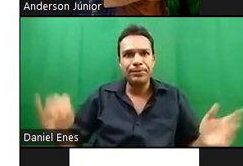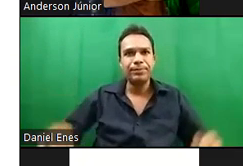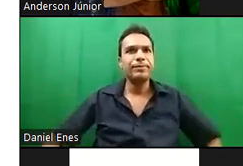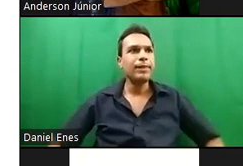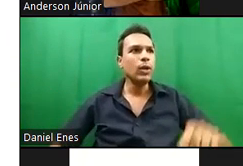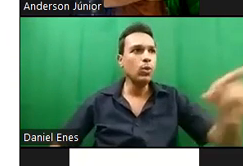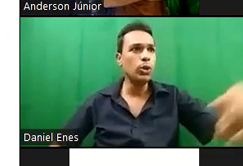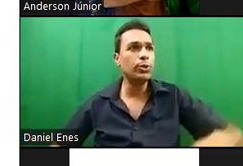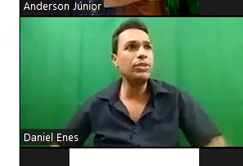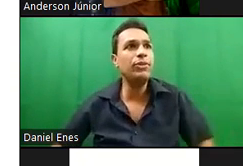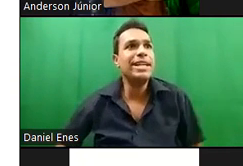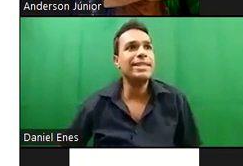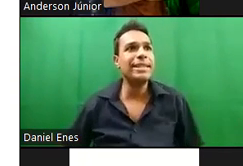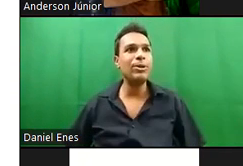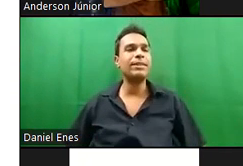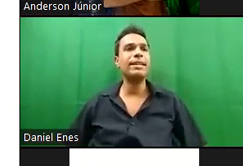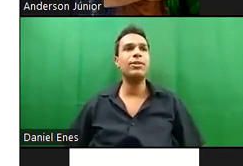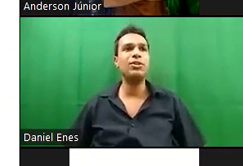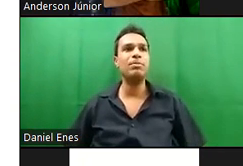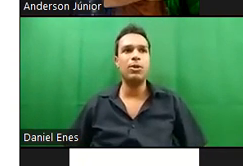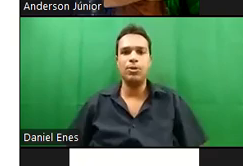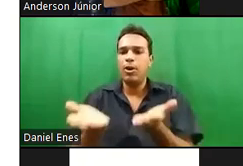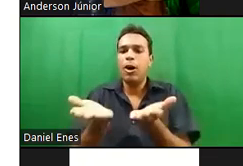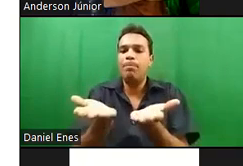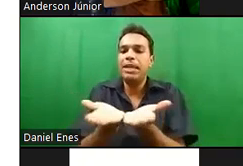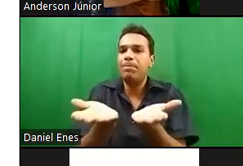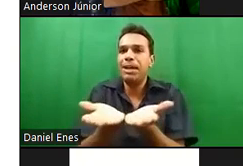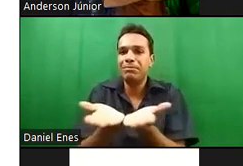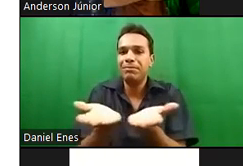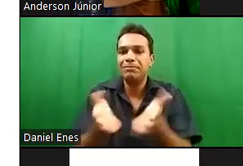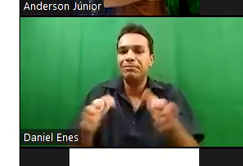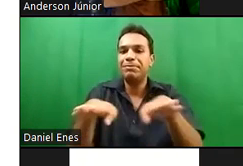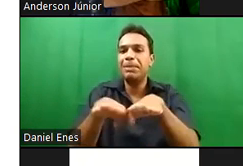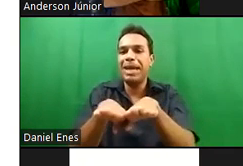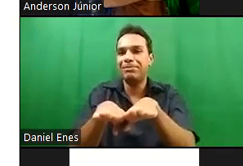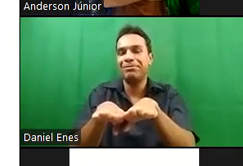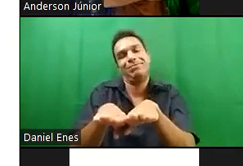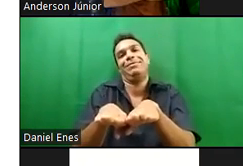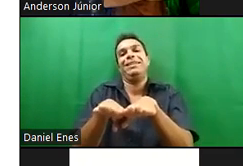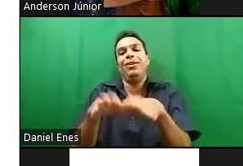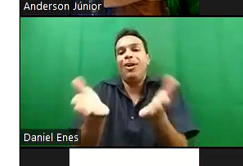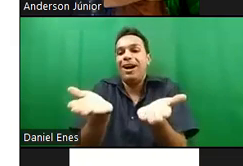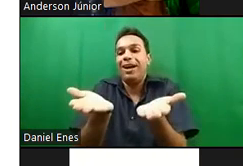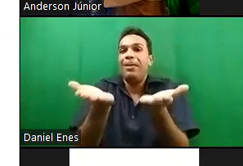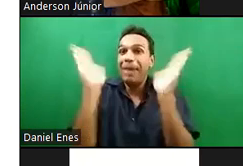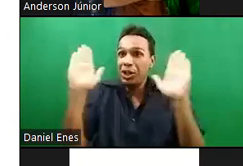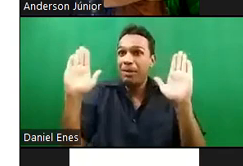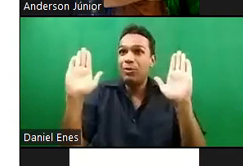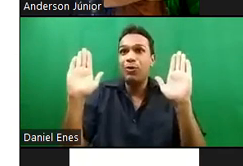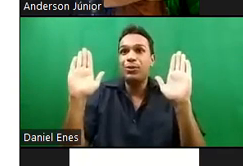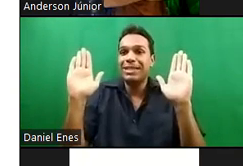significado. O outro, diferença na orientação de mão. Ó, Bíblia também. Ó,